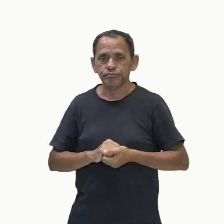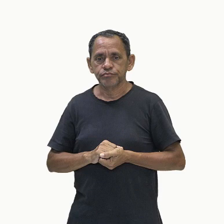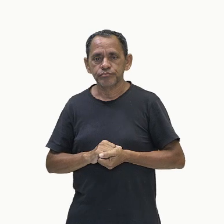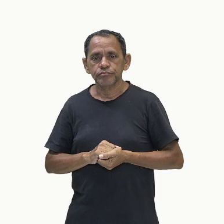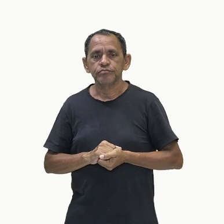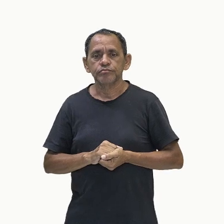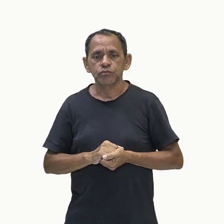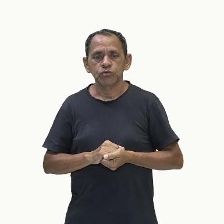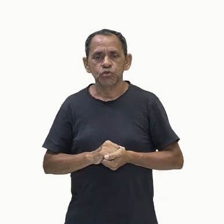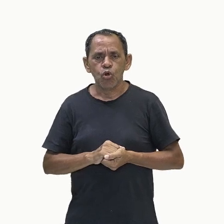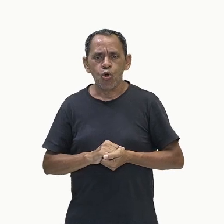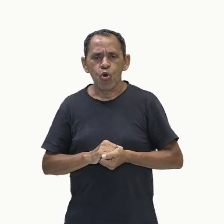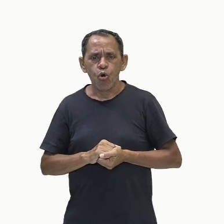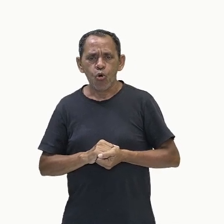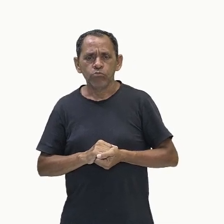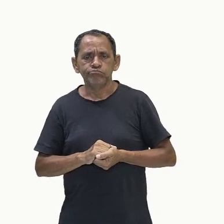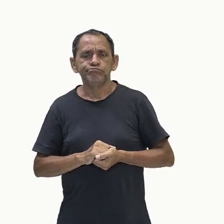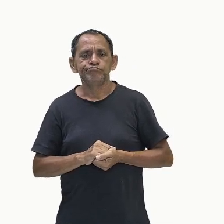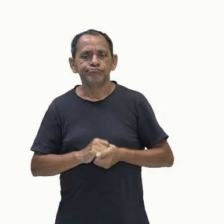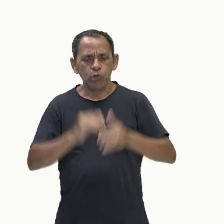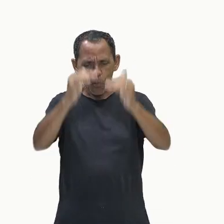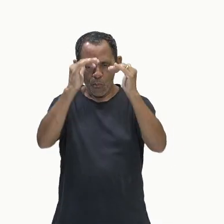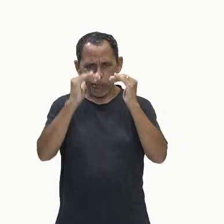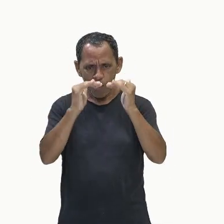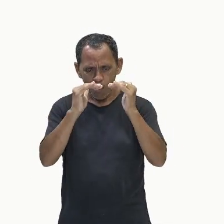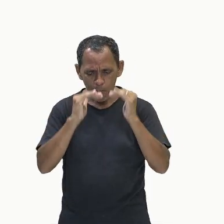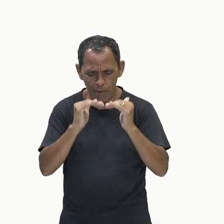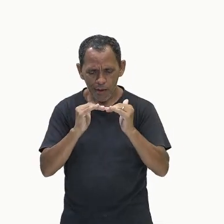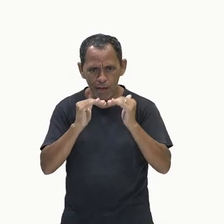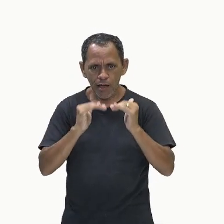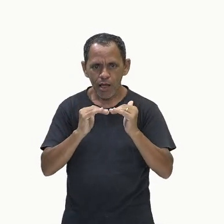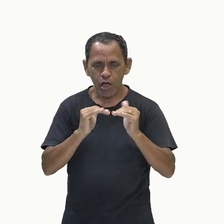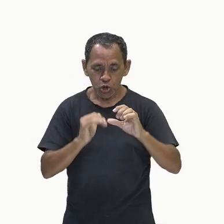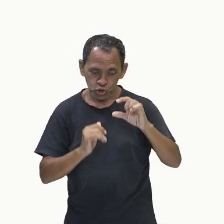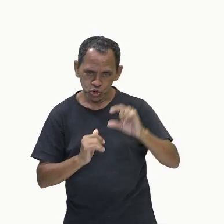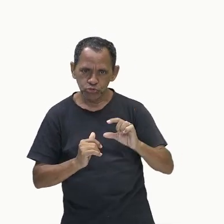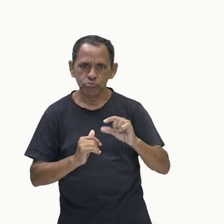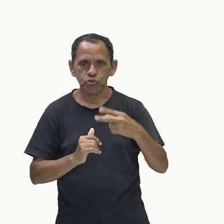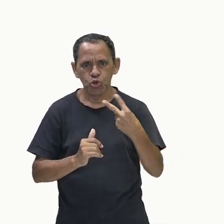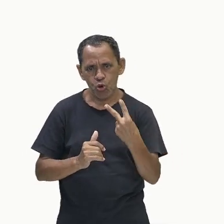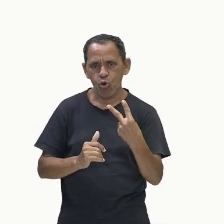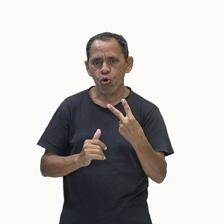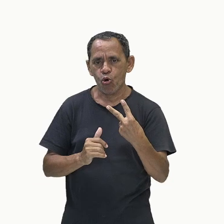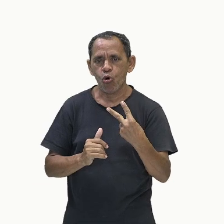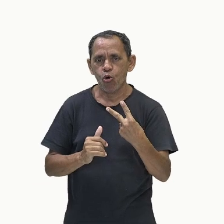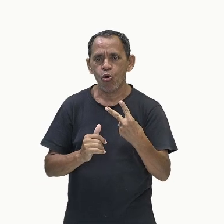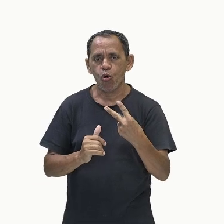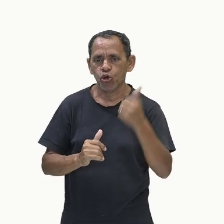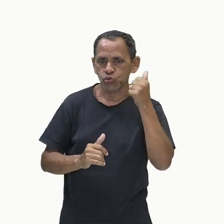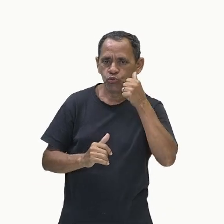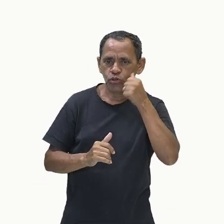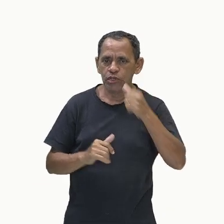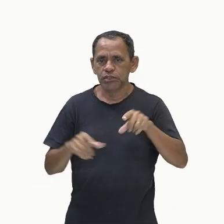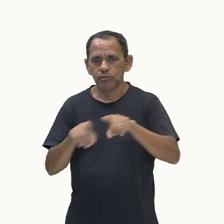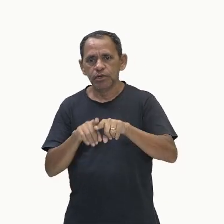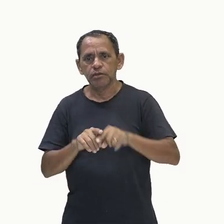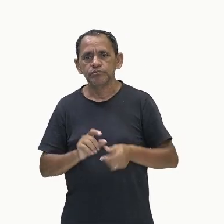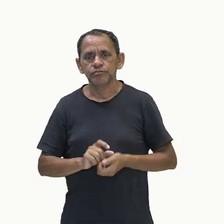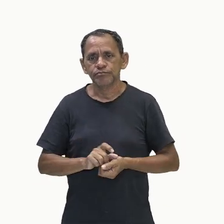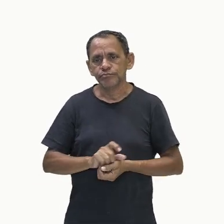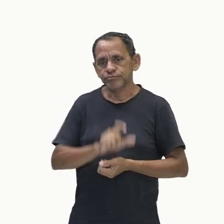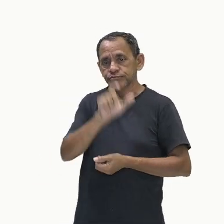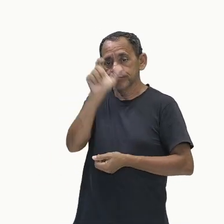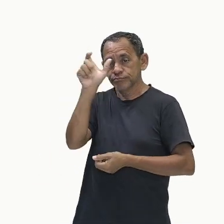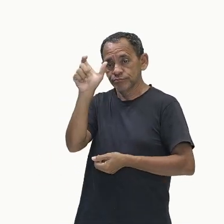também. Então, eu fiz a primeira identificação, que é o sexo do indivíduo. A outra informação ligada ao daltonismo é